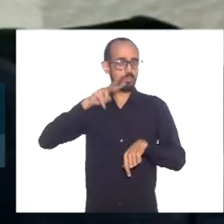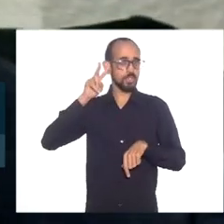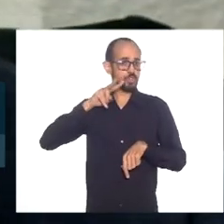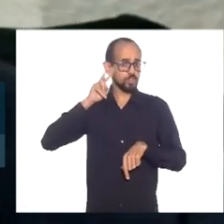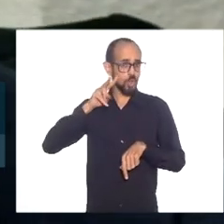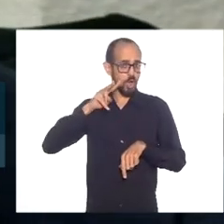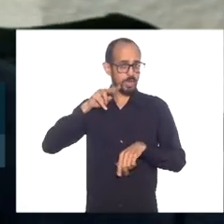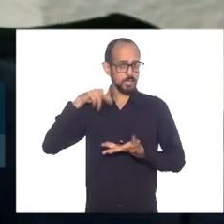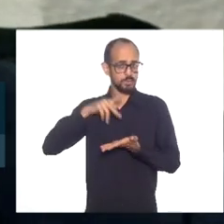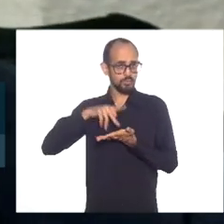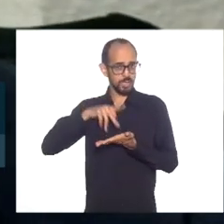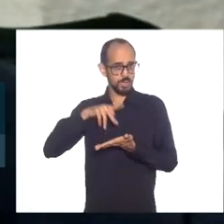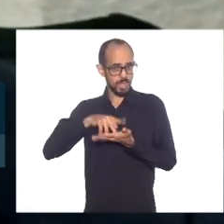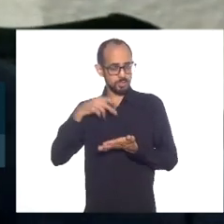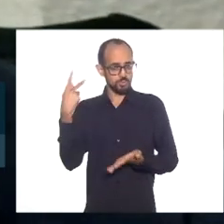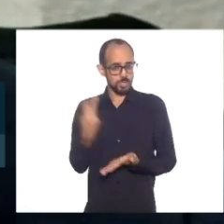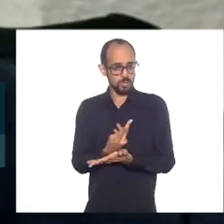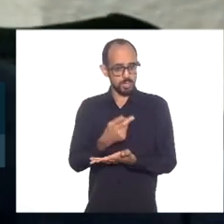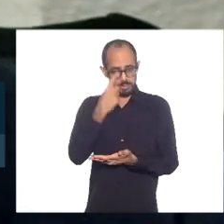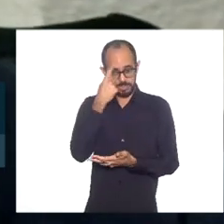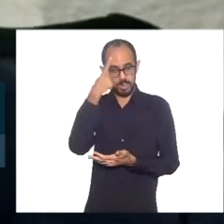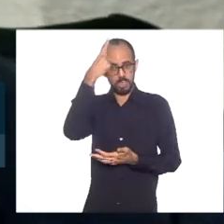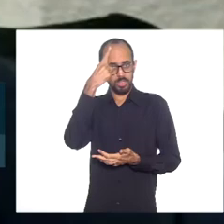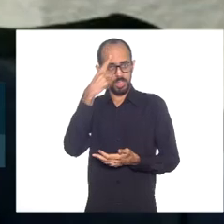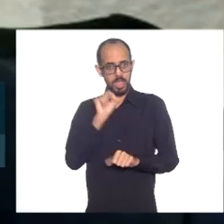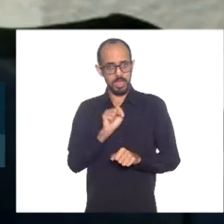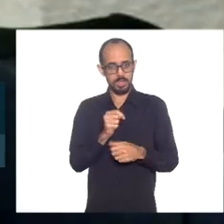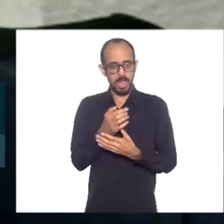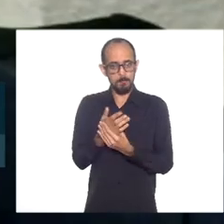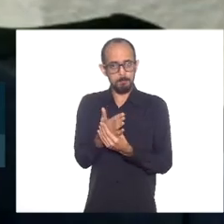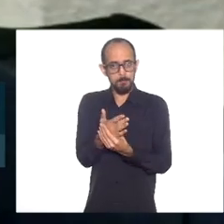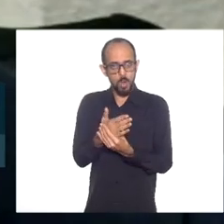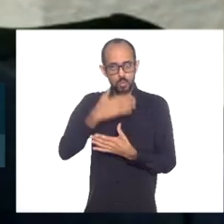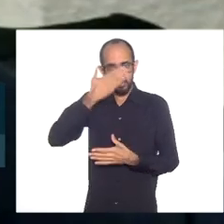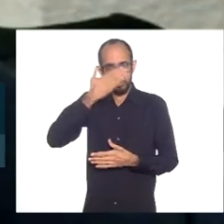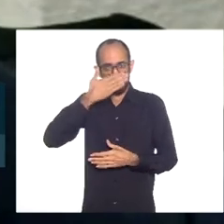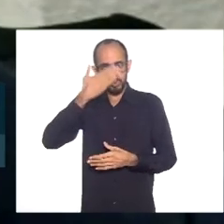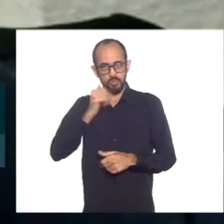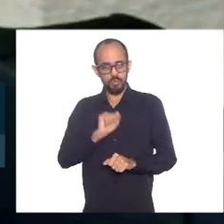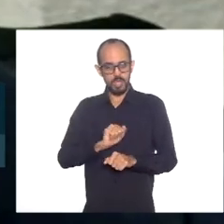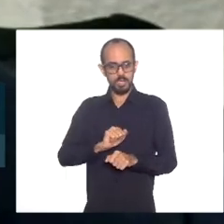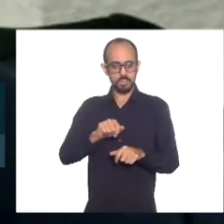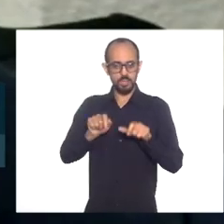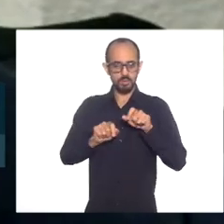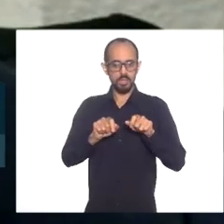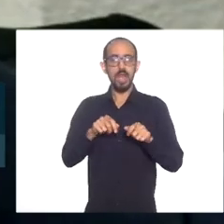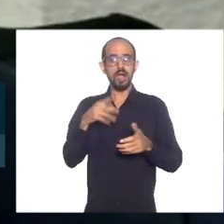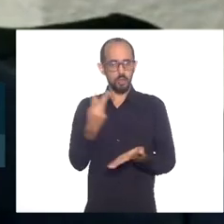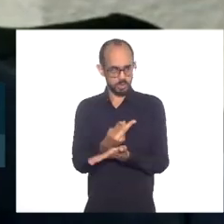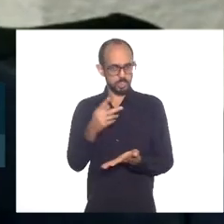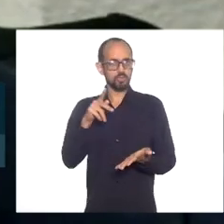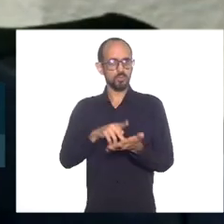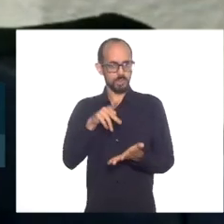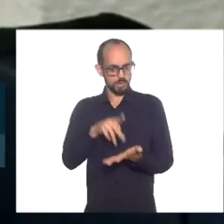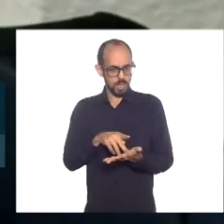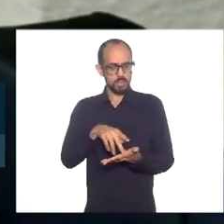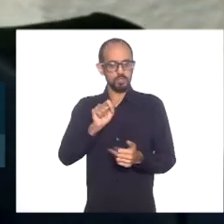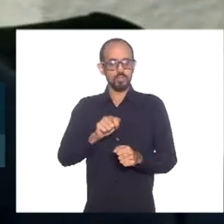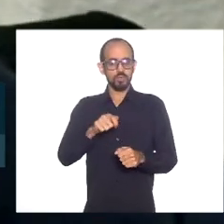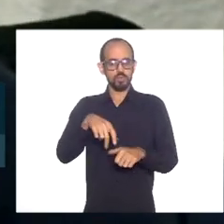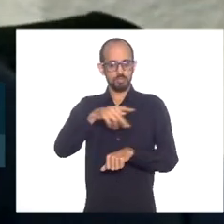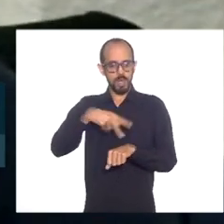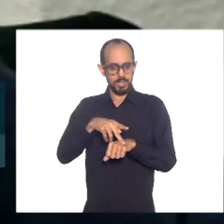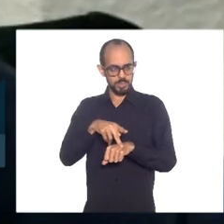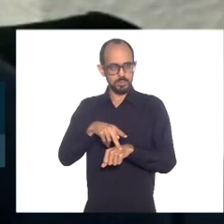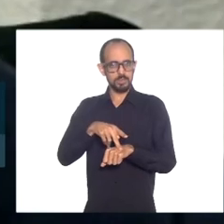da realidade, a ideia da mão de invisível, na prática, ela nunca procede. Os países que não servem no capitalismo